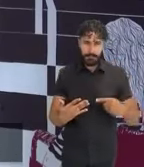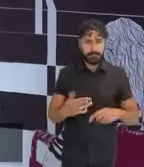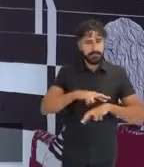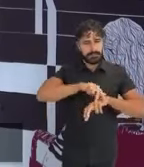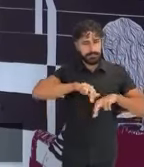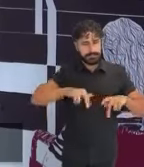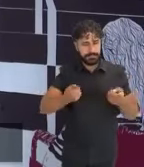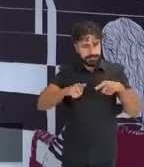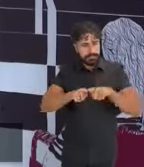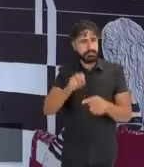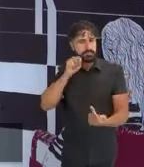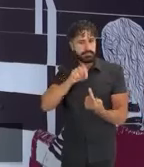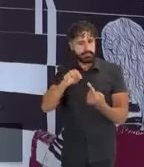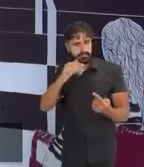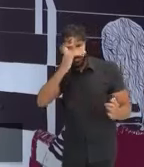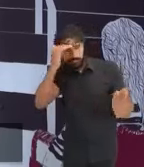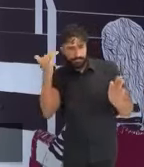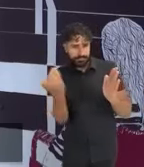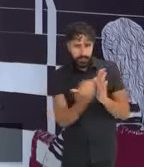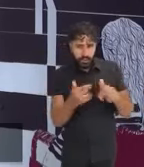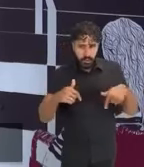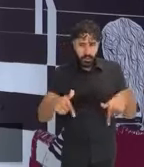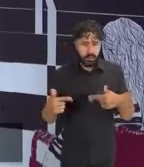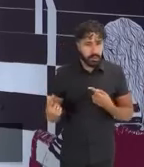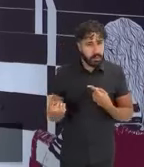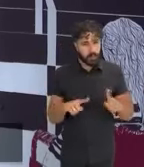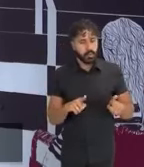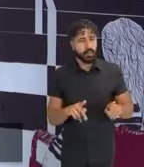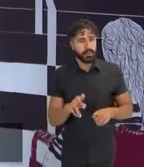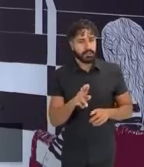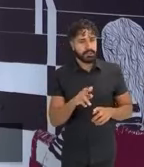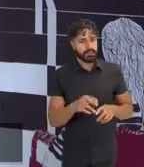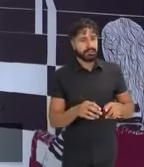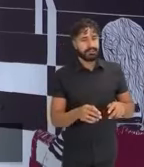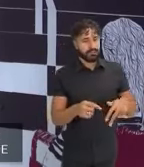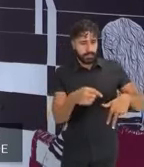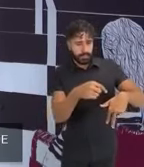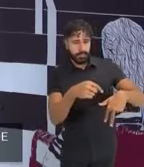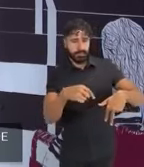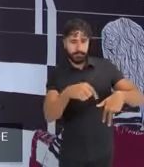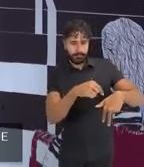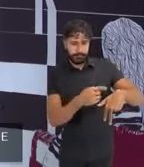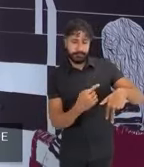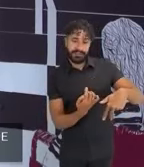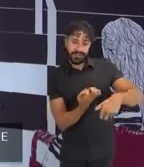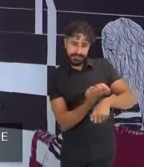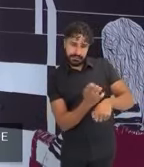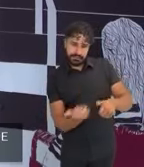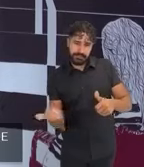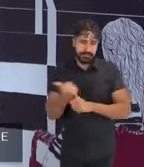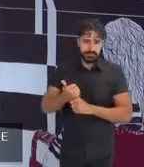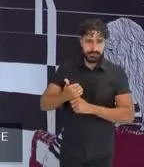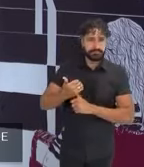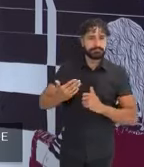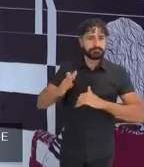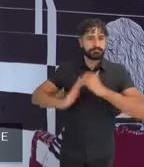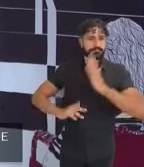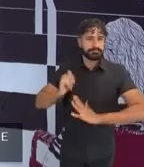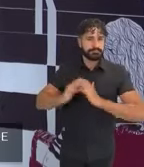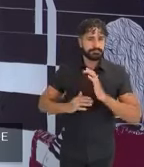efetivo combate ao uso do estagiário como substituição de mão de obra. 43 mil estudantes estagiam em